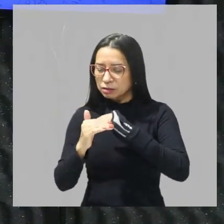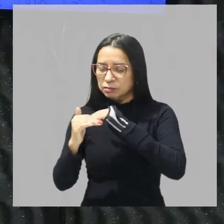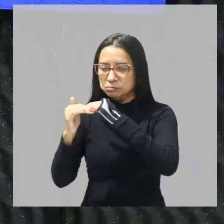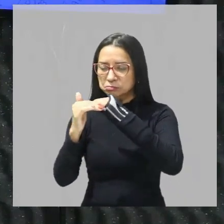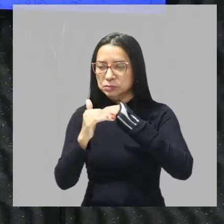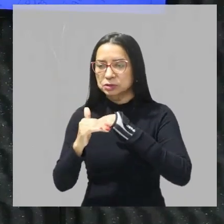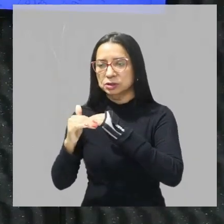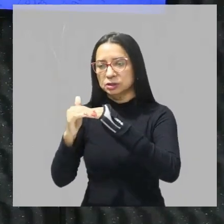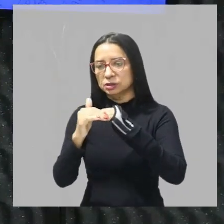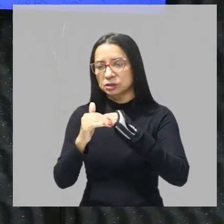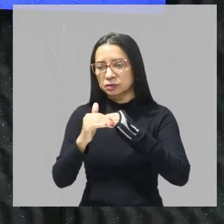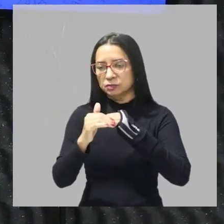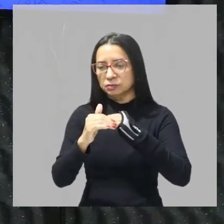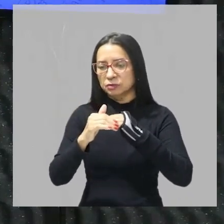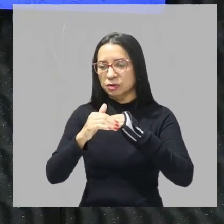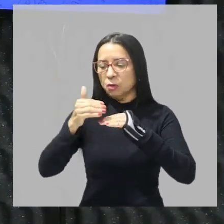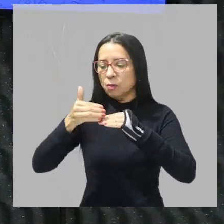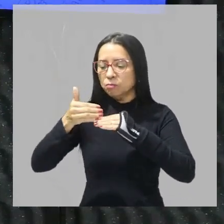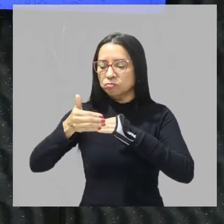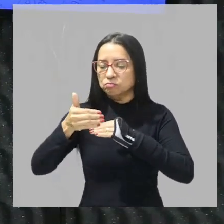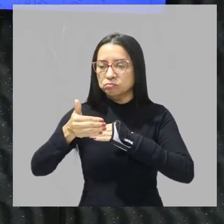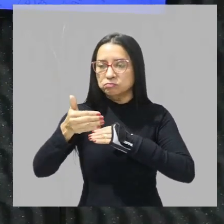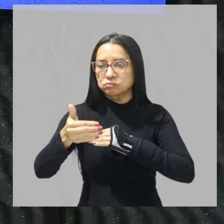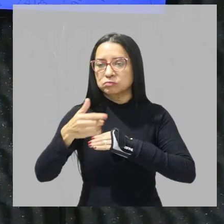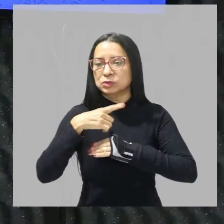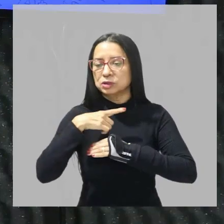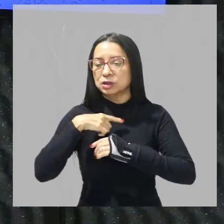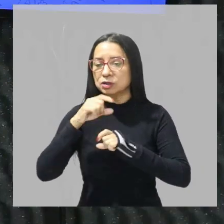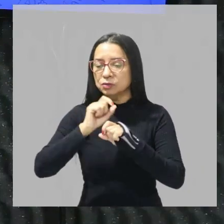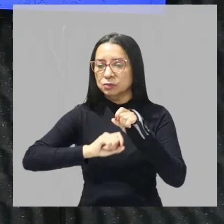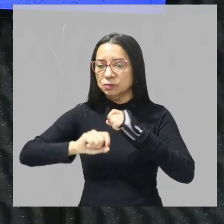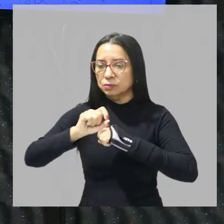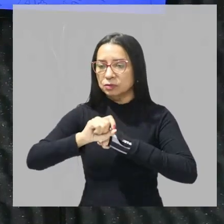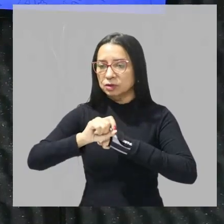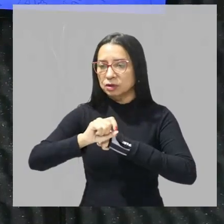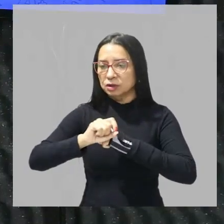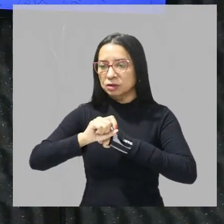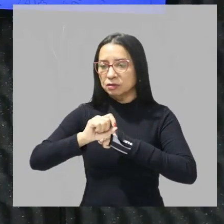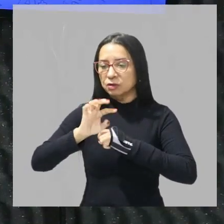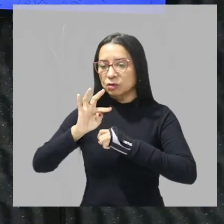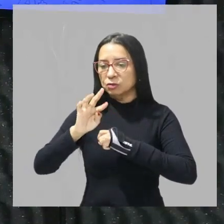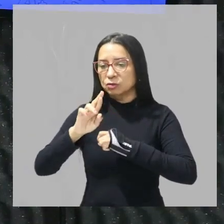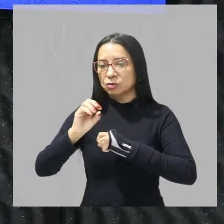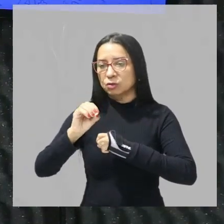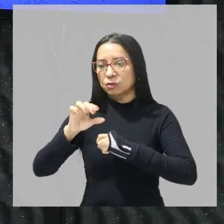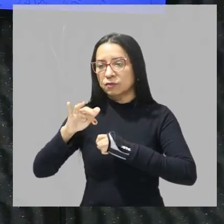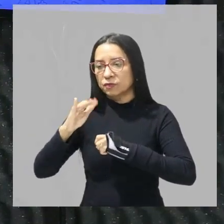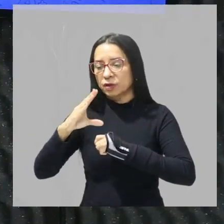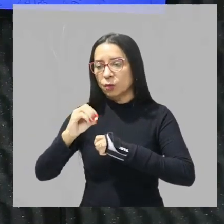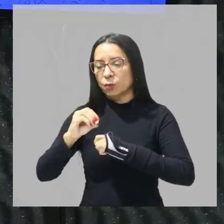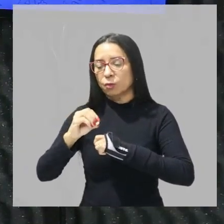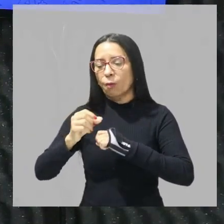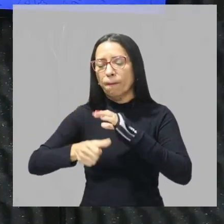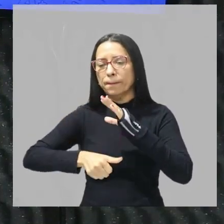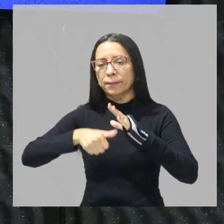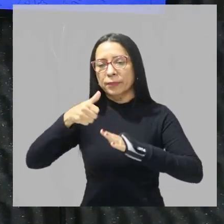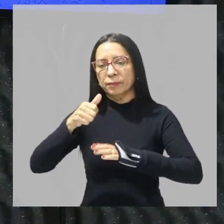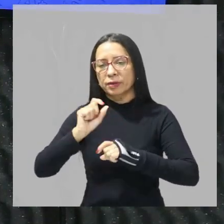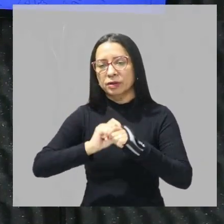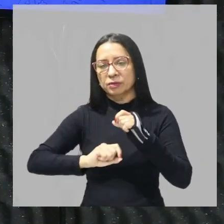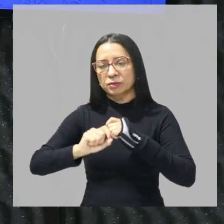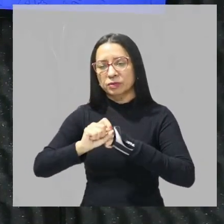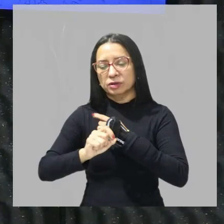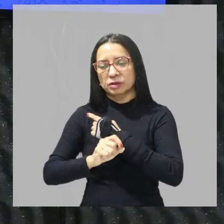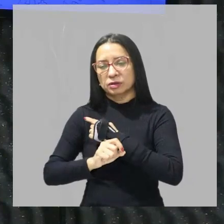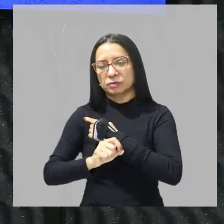que o indivíduo serve de alimento para o outro, eu tenho o que nós chamamos de nível trófico. Qual é o primeiro nível trófico da